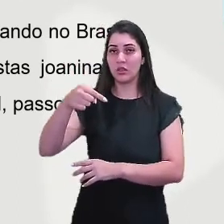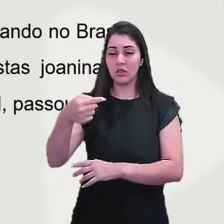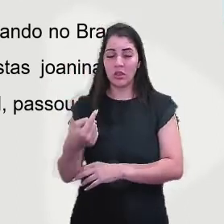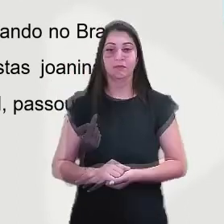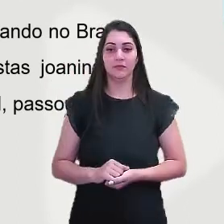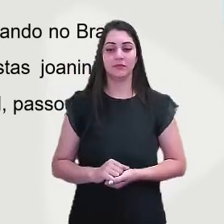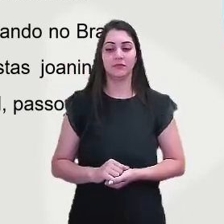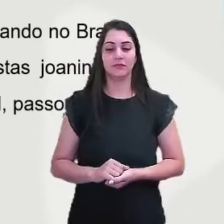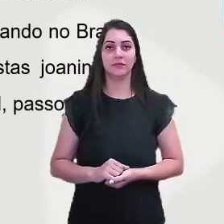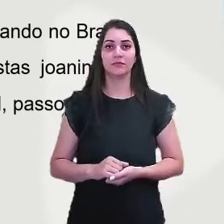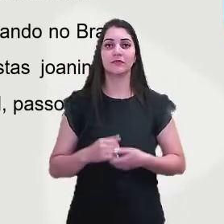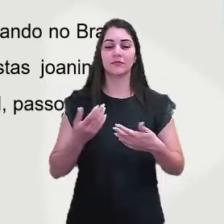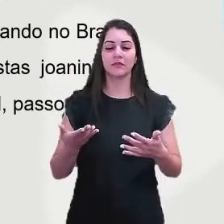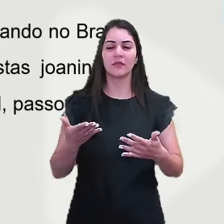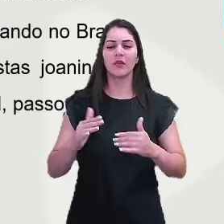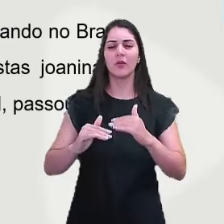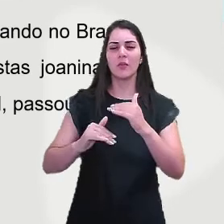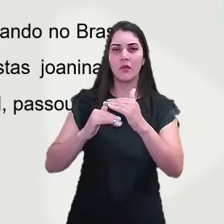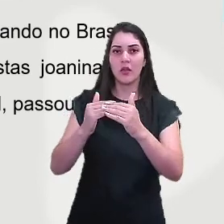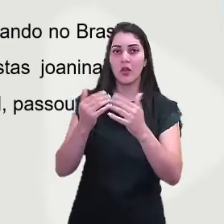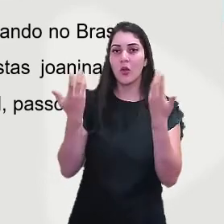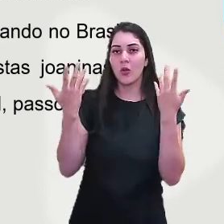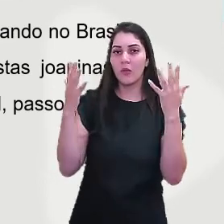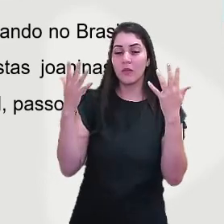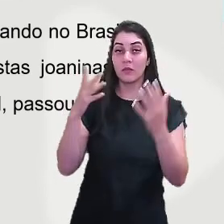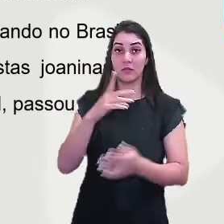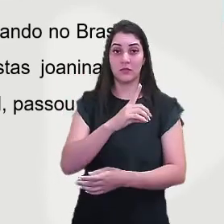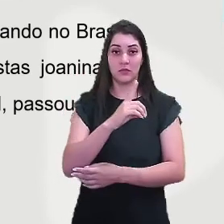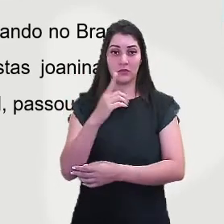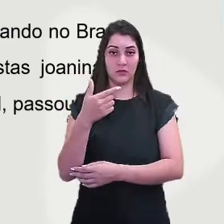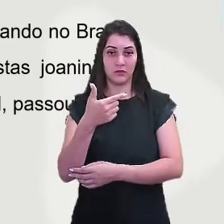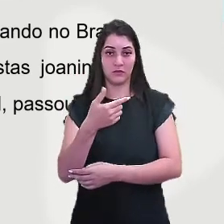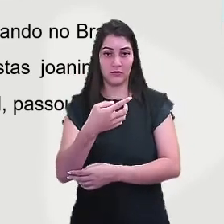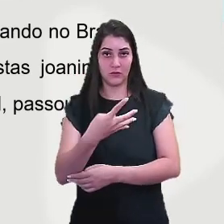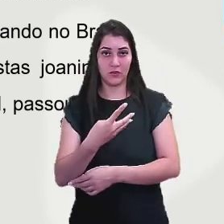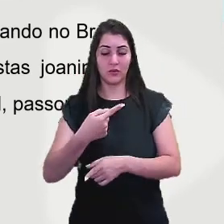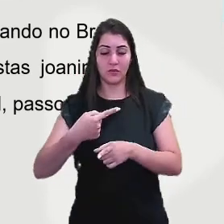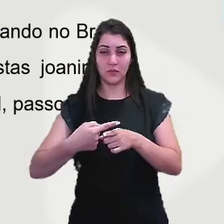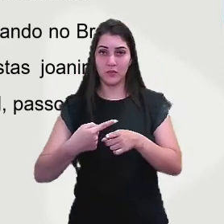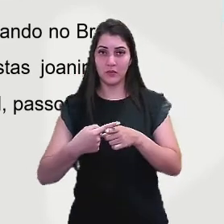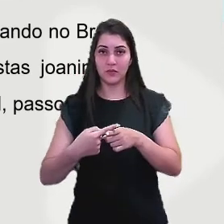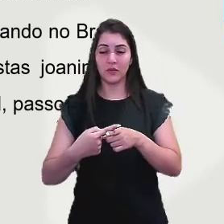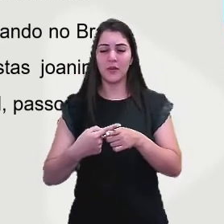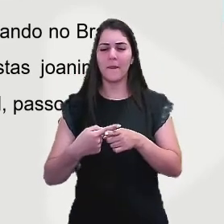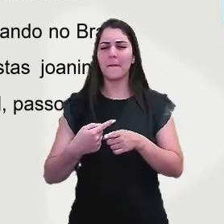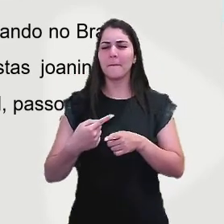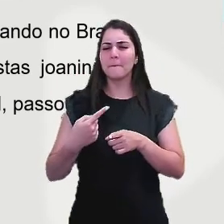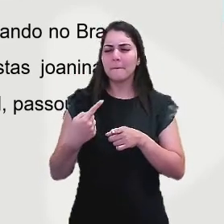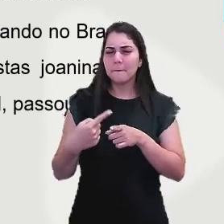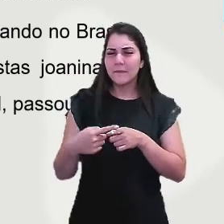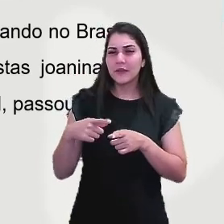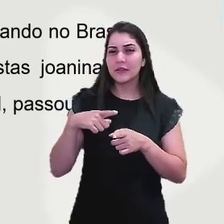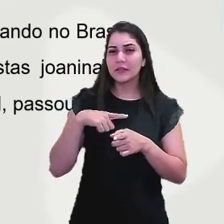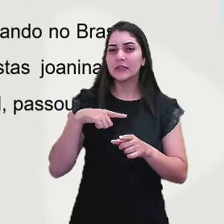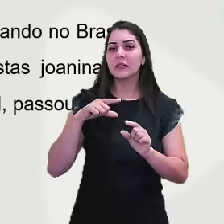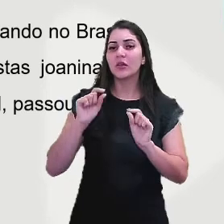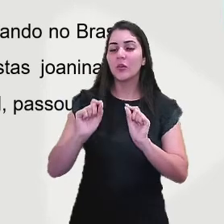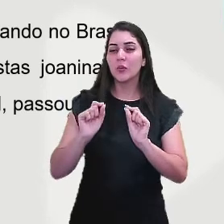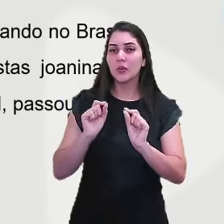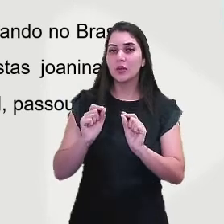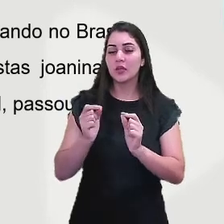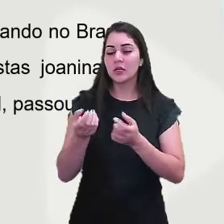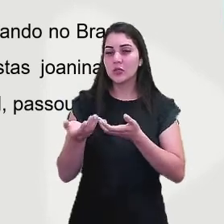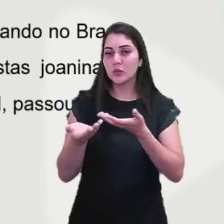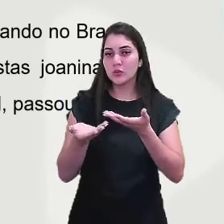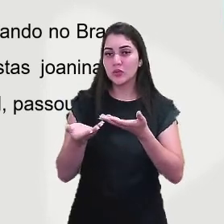santos. Passamos a comemorar no dia 24. Por quê? Porque ela coincidia com o solstício de verão